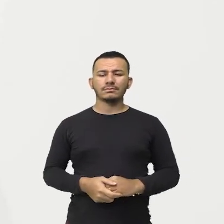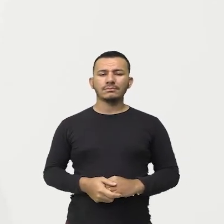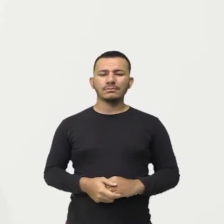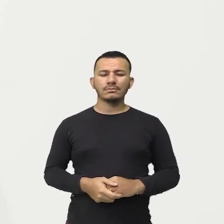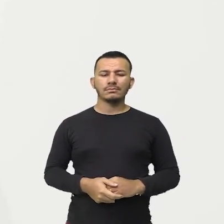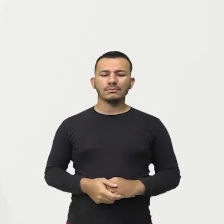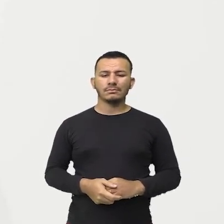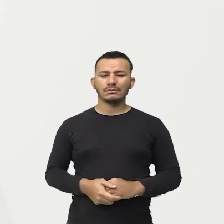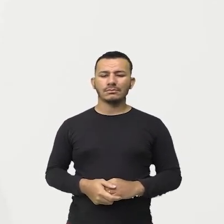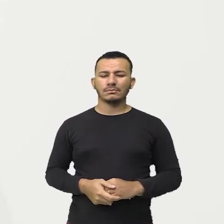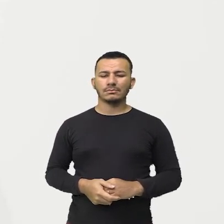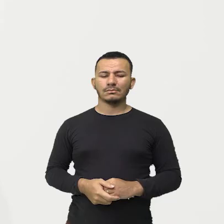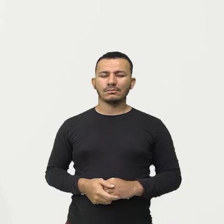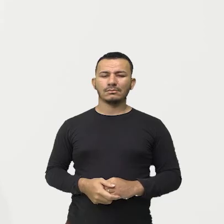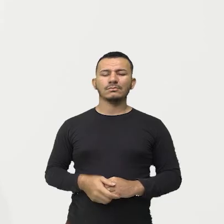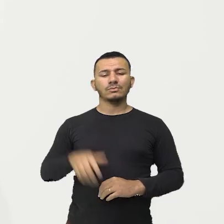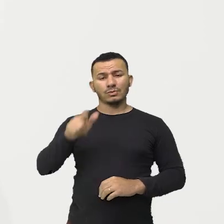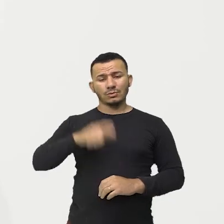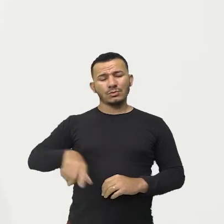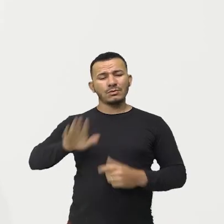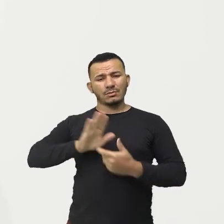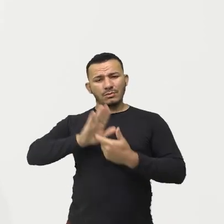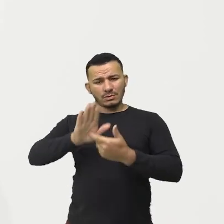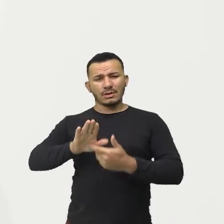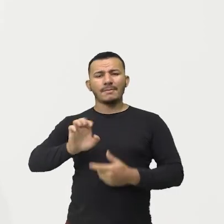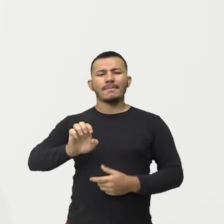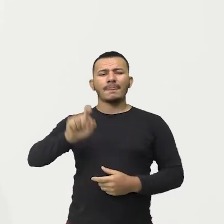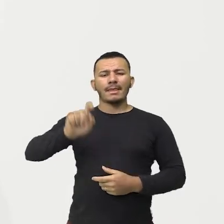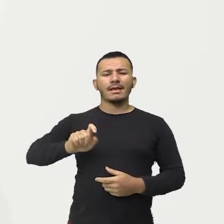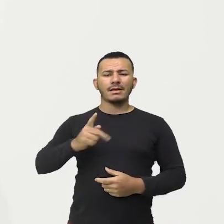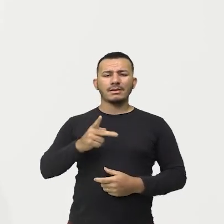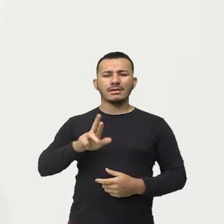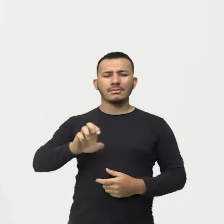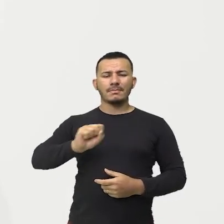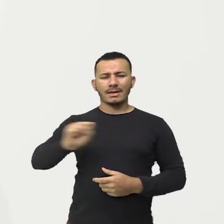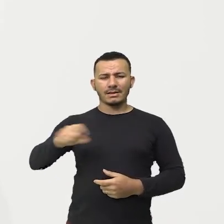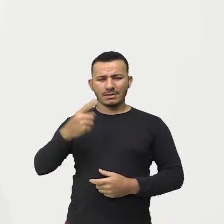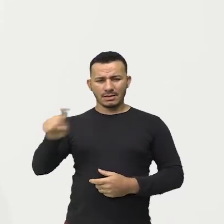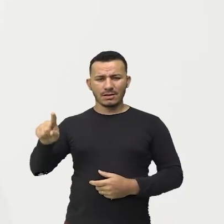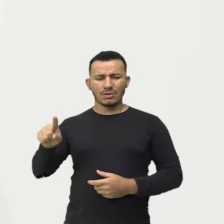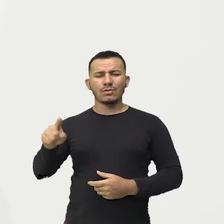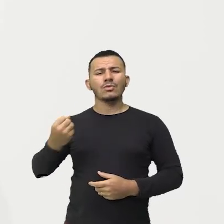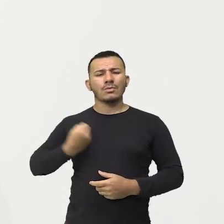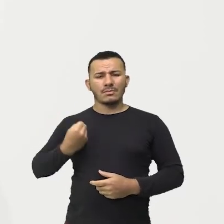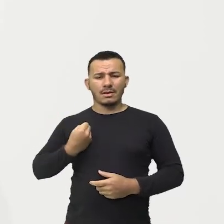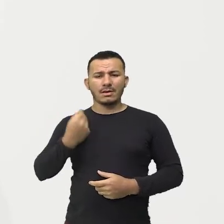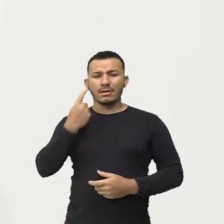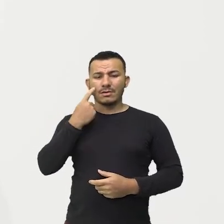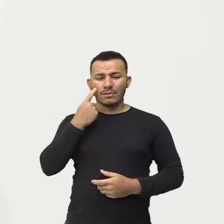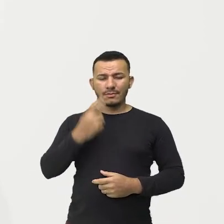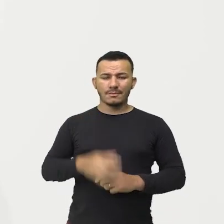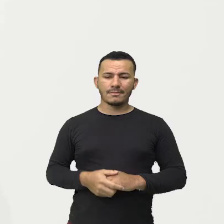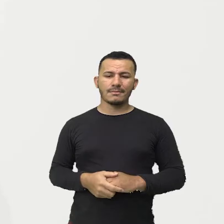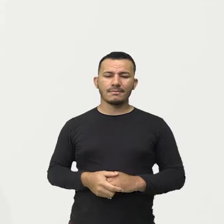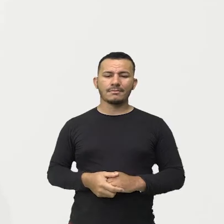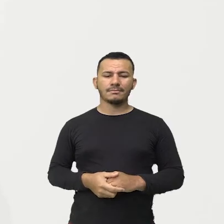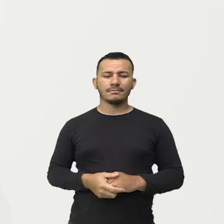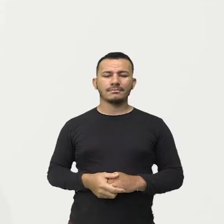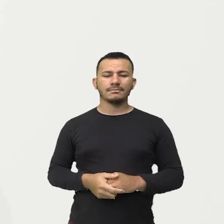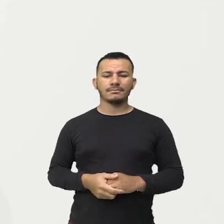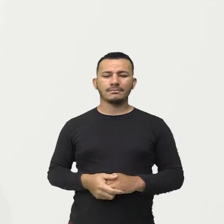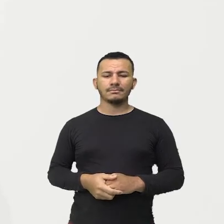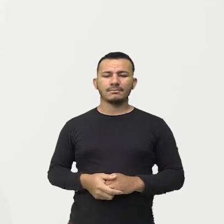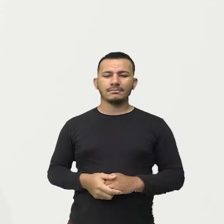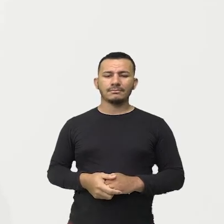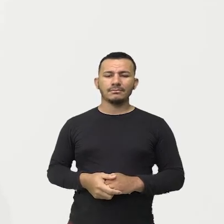que está aqui. Eu vou sinalizar aqui de novo aqui para você. Vamos trocar a cor aqui para não ficar tão poluída a nossa imagem.